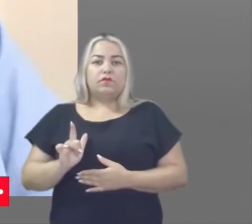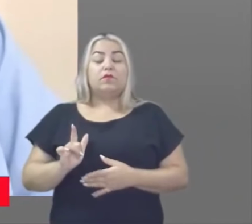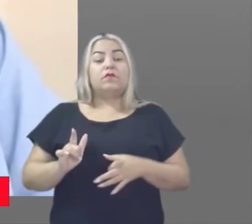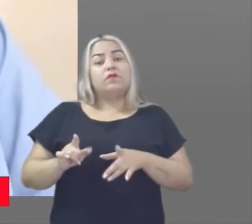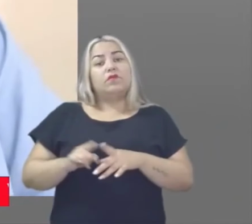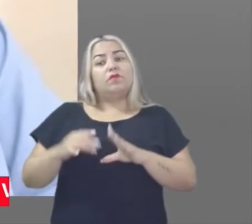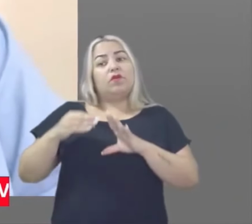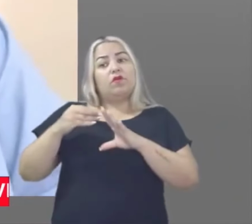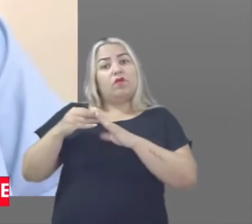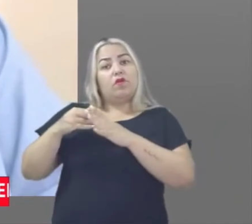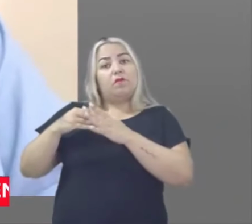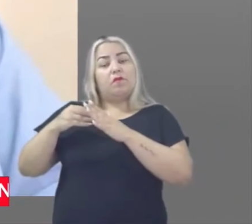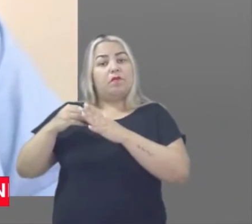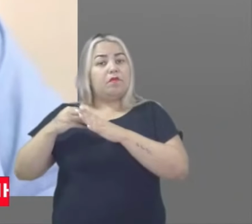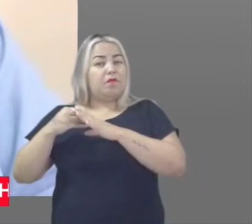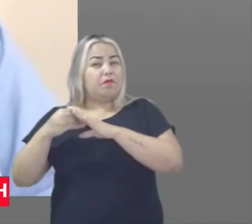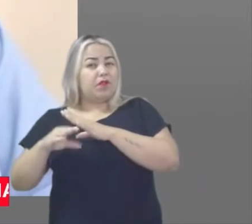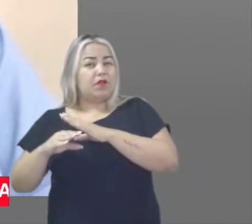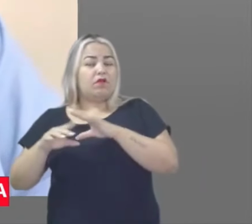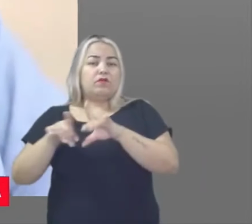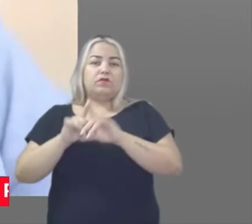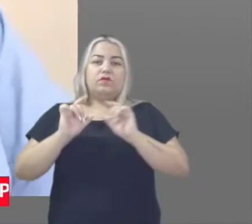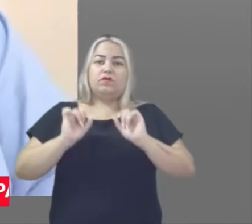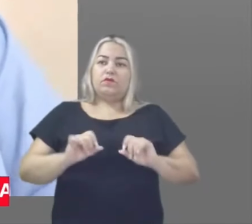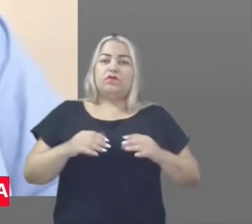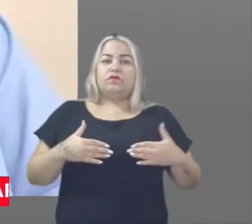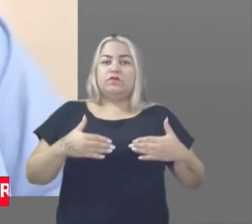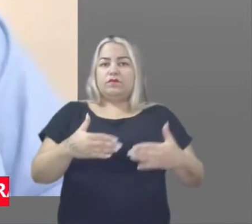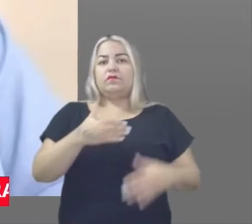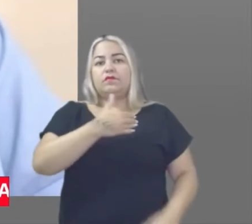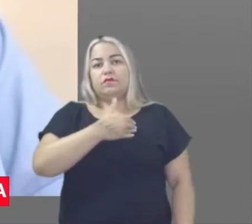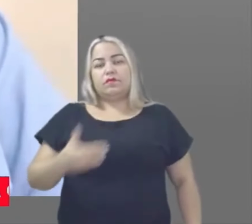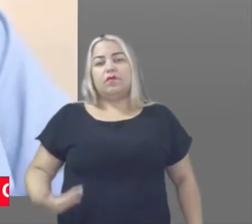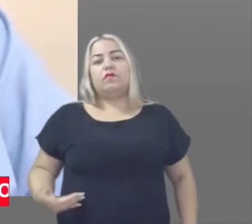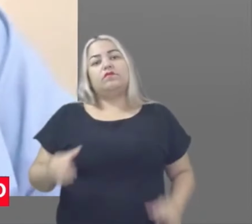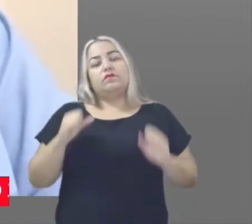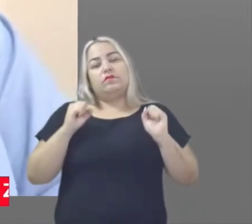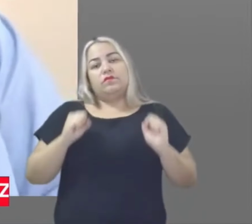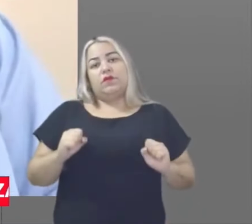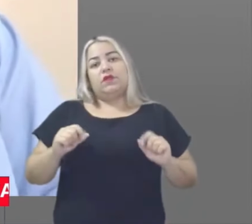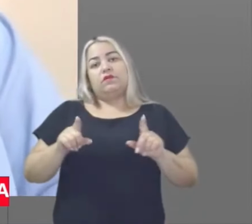encaminha tanto para a Corregedoria quanto para o Ministério Público, para que eles sim possam,